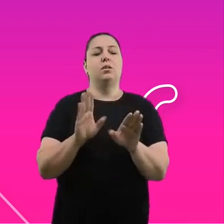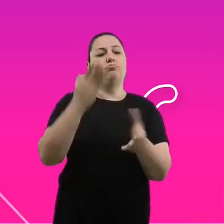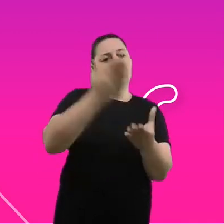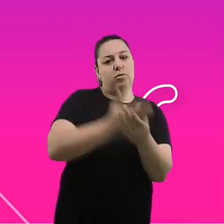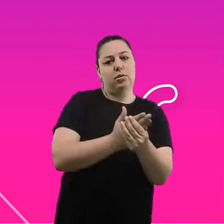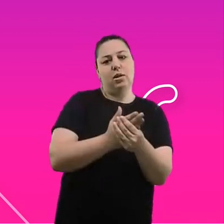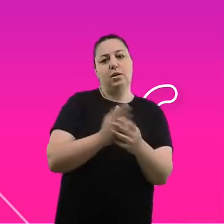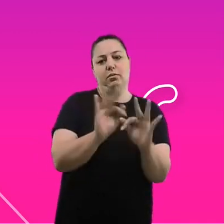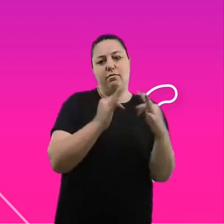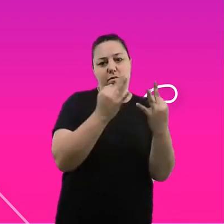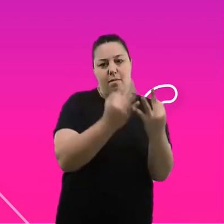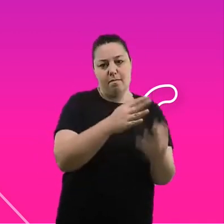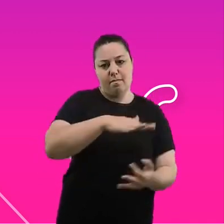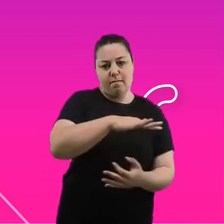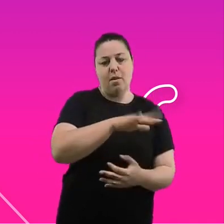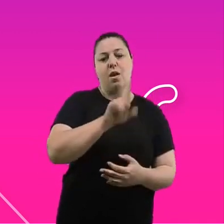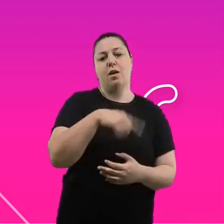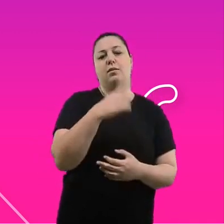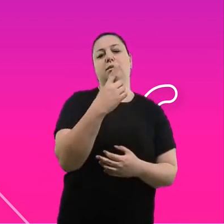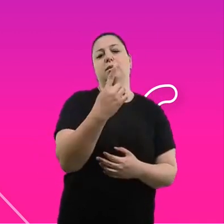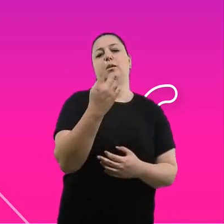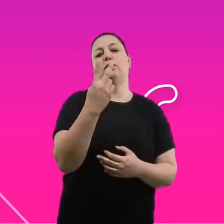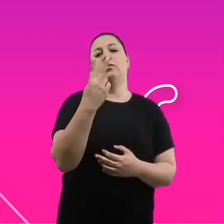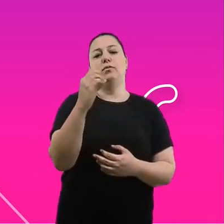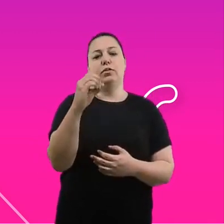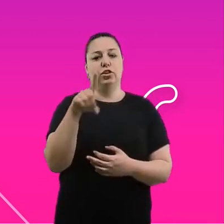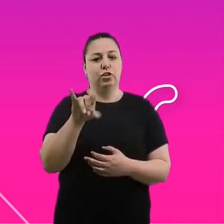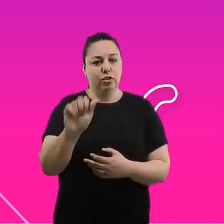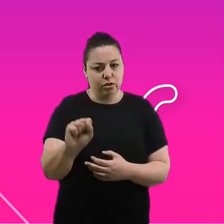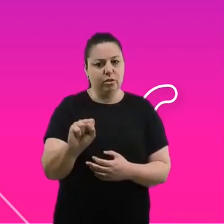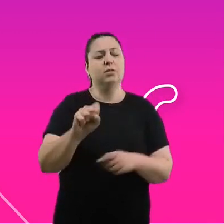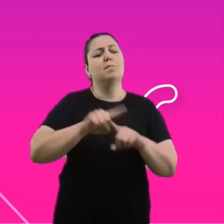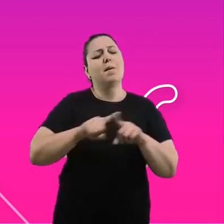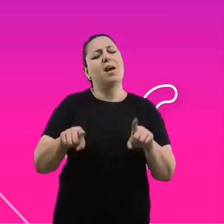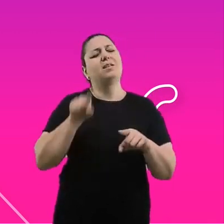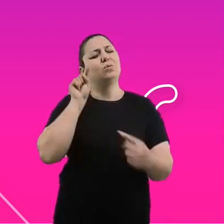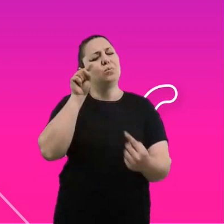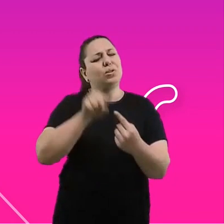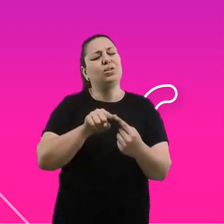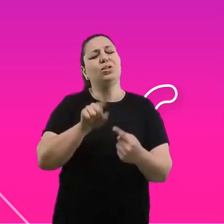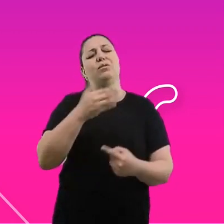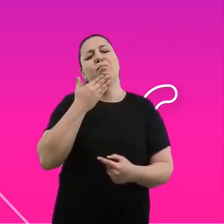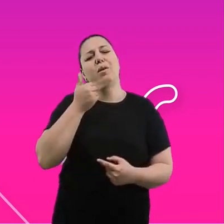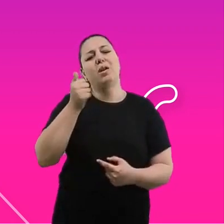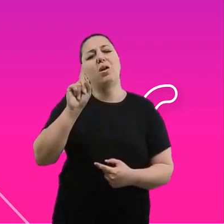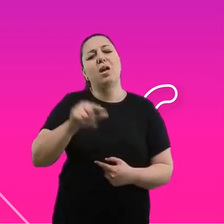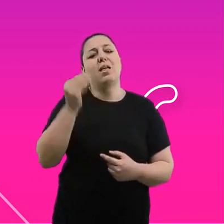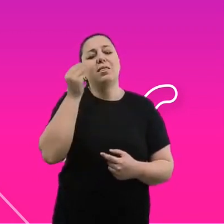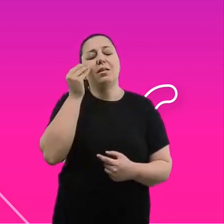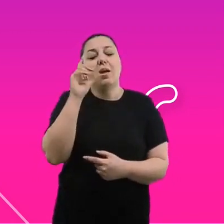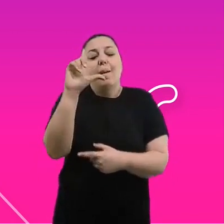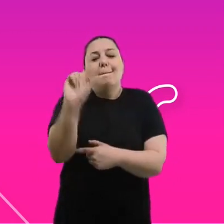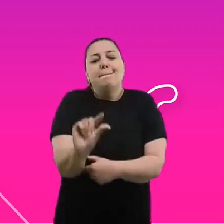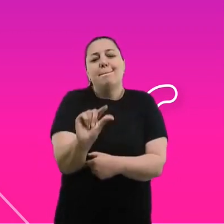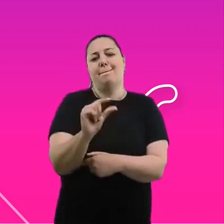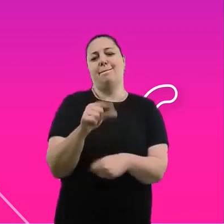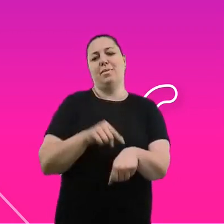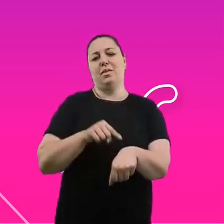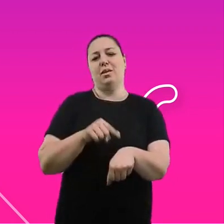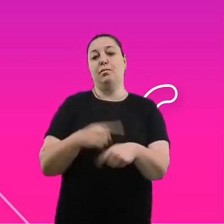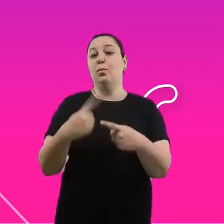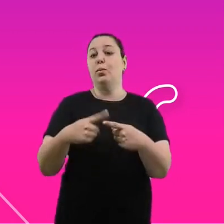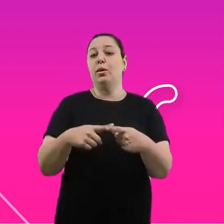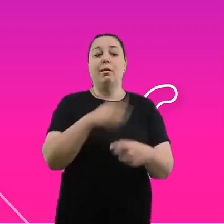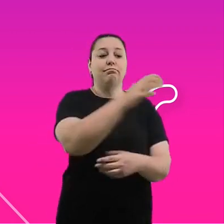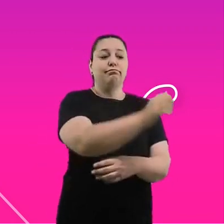Mas o objetivo também é minimizar o tempo que essas crianças ficam abrigadas, ficam acolhidas, porque enquanto elas estão lá, elas